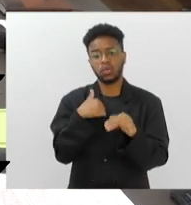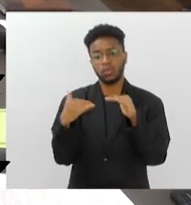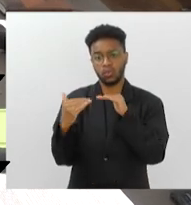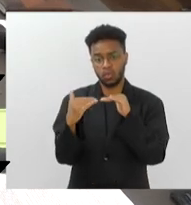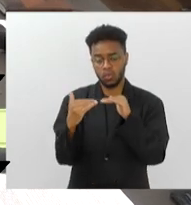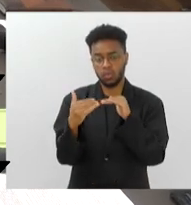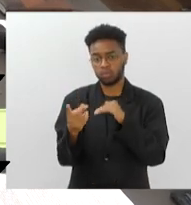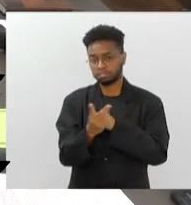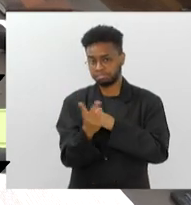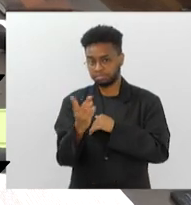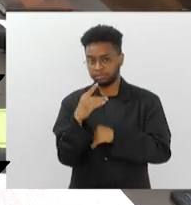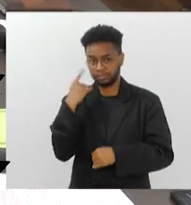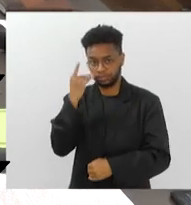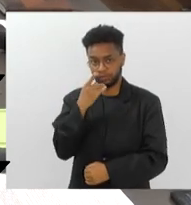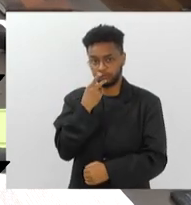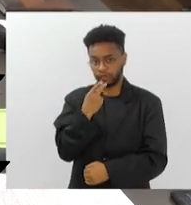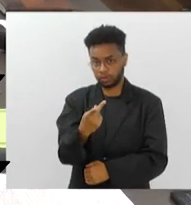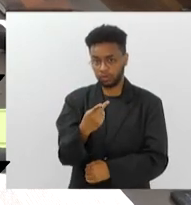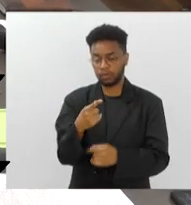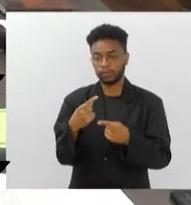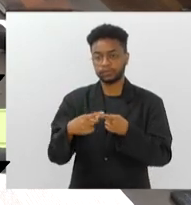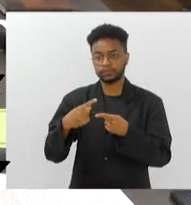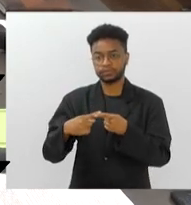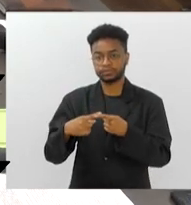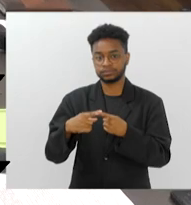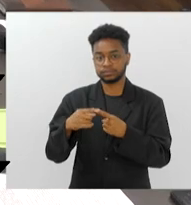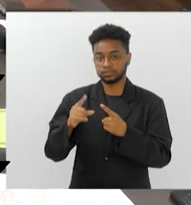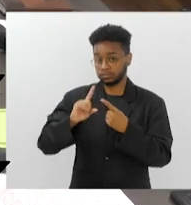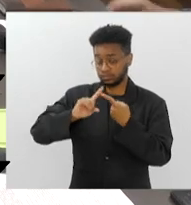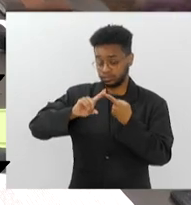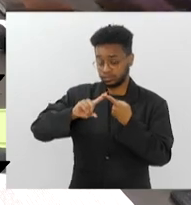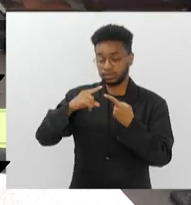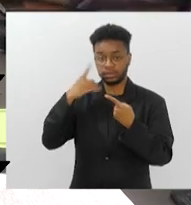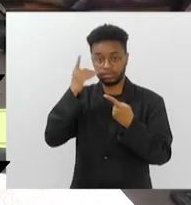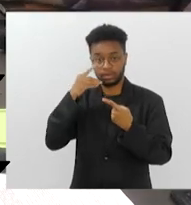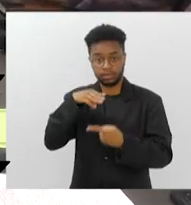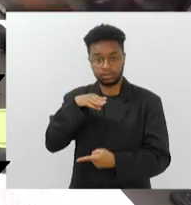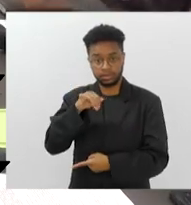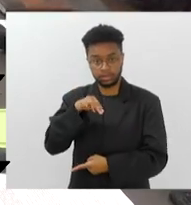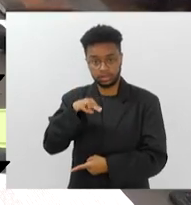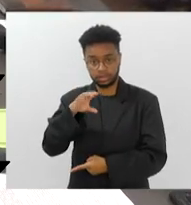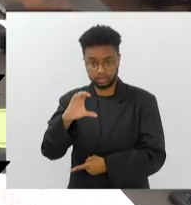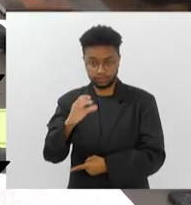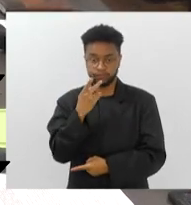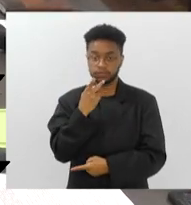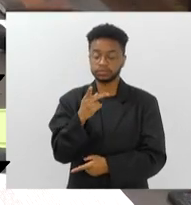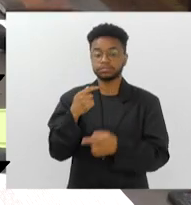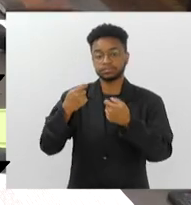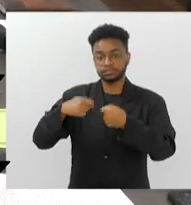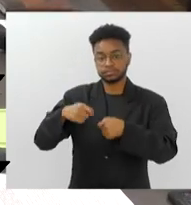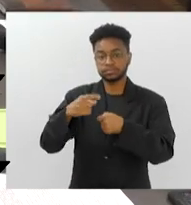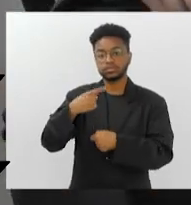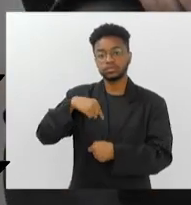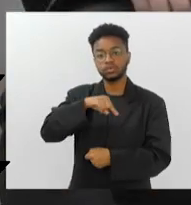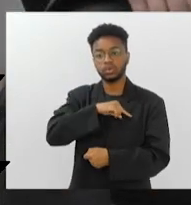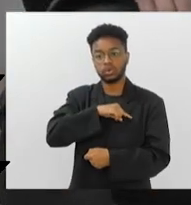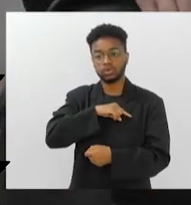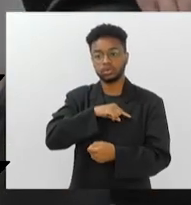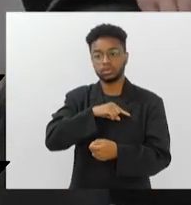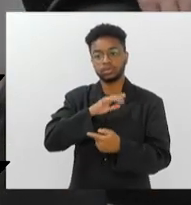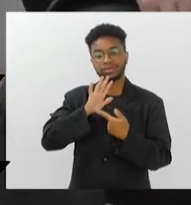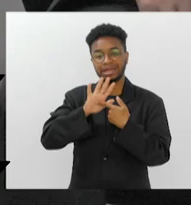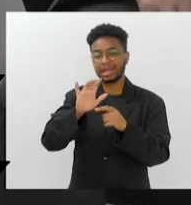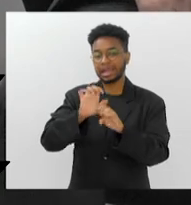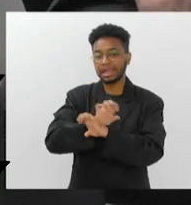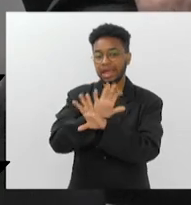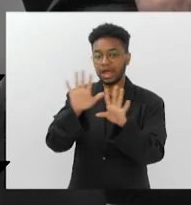pelos dois deputados né primeiro pelo destaque do deputado Carlos min da necessidade da gente ter uma aplicabilidade Clara de sanções para